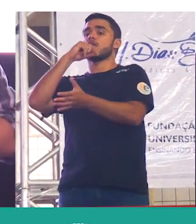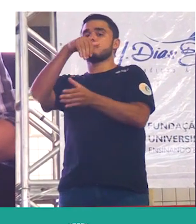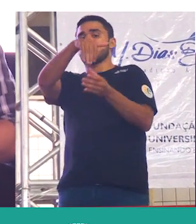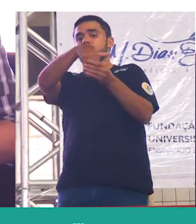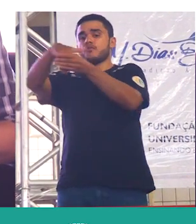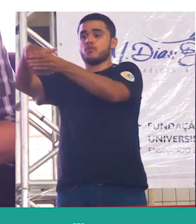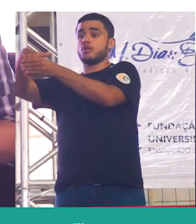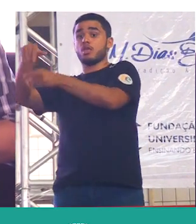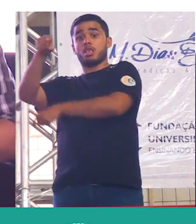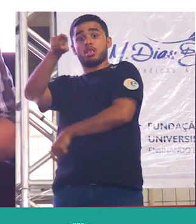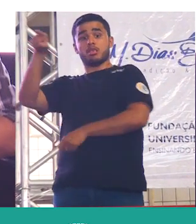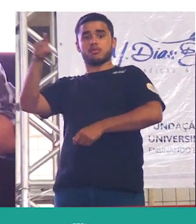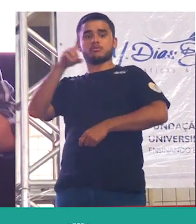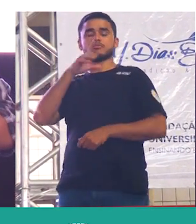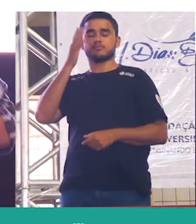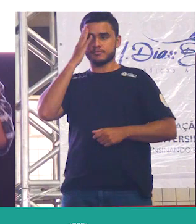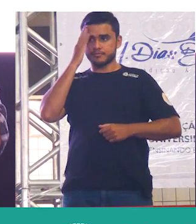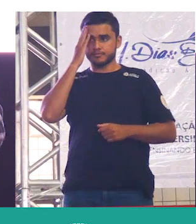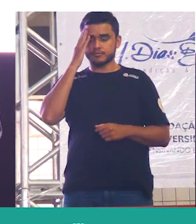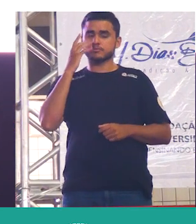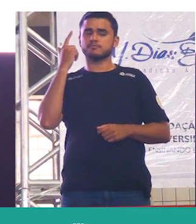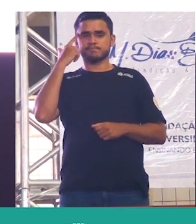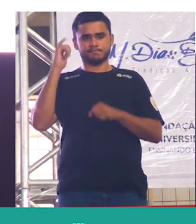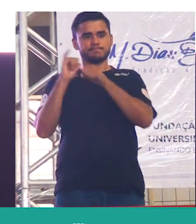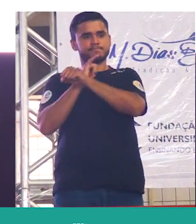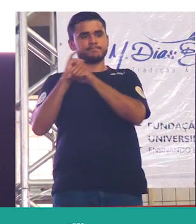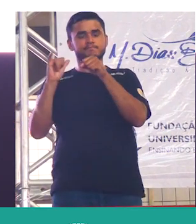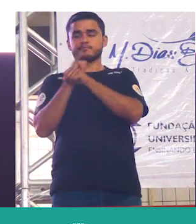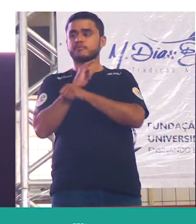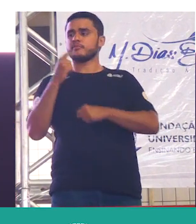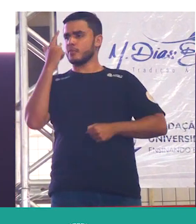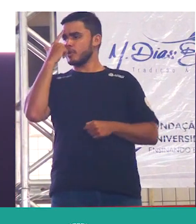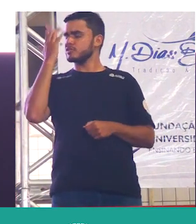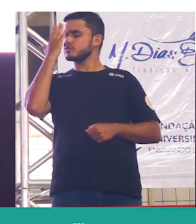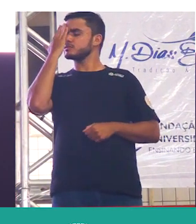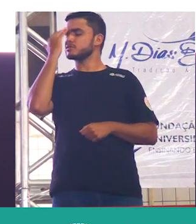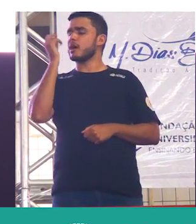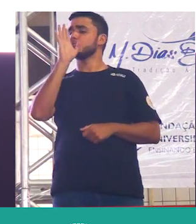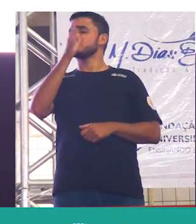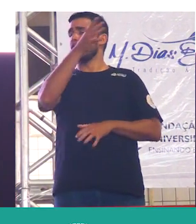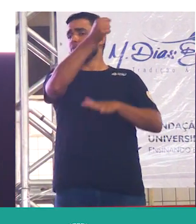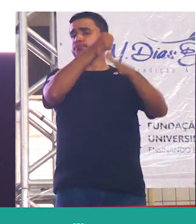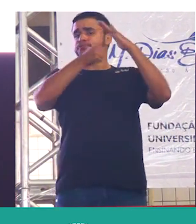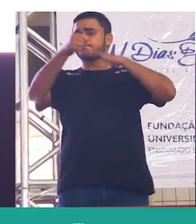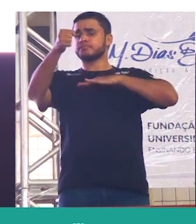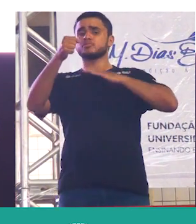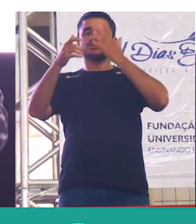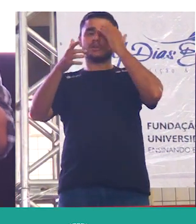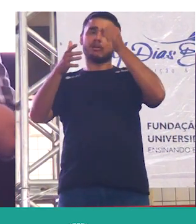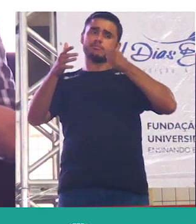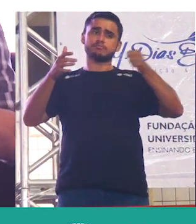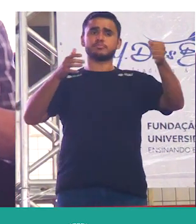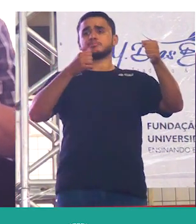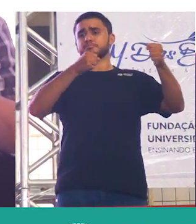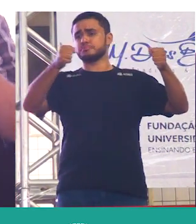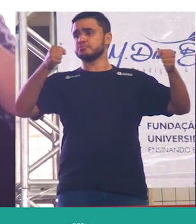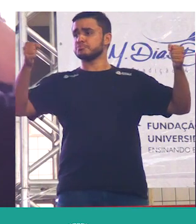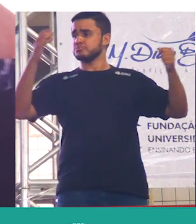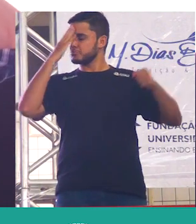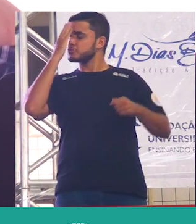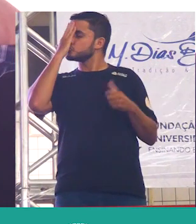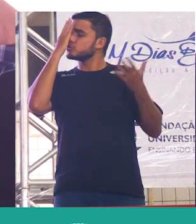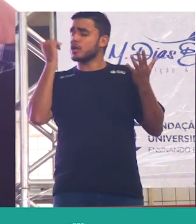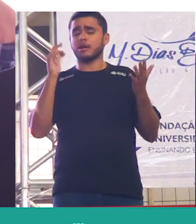afirme que tudo não passava de um jogo de cartas marcadas. Todos eles foram eleitos,